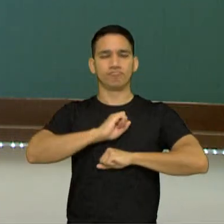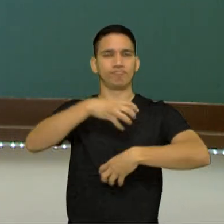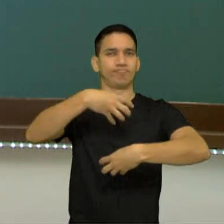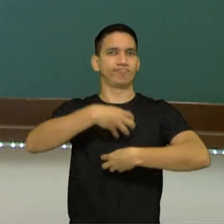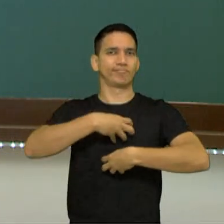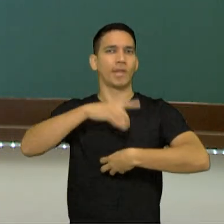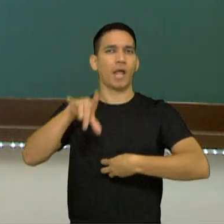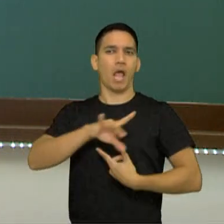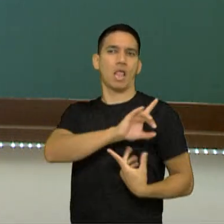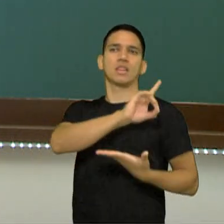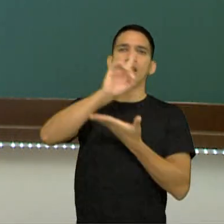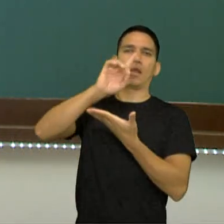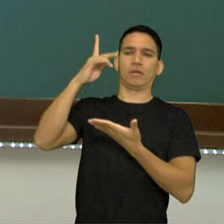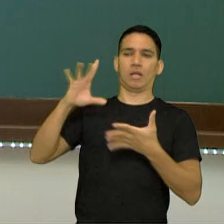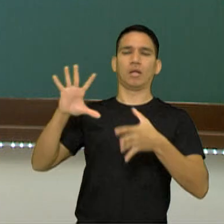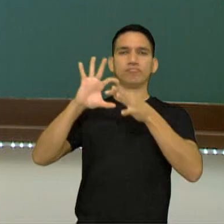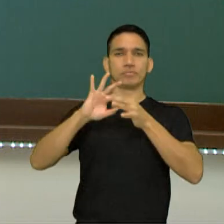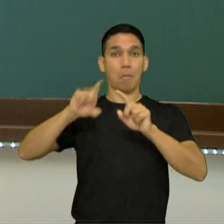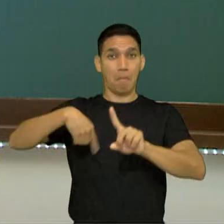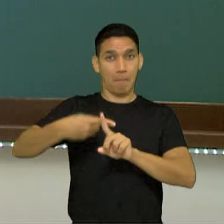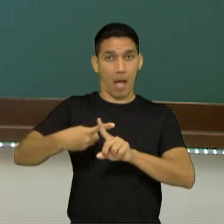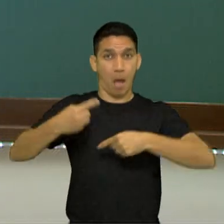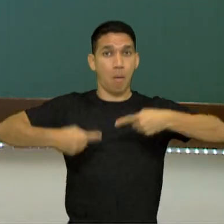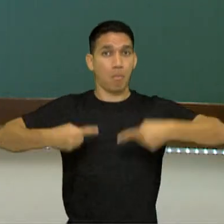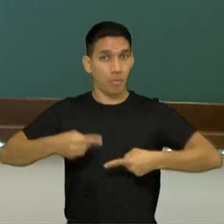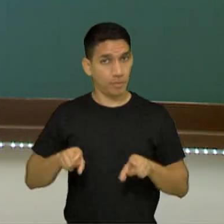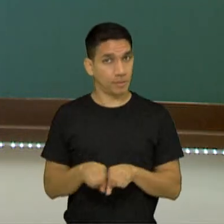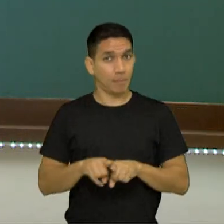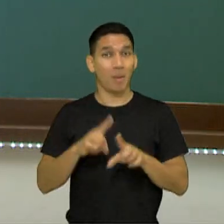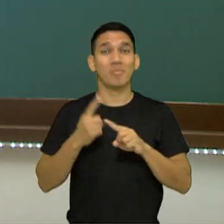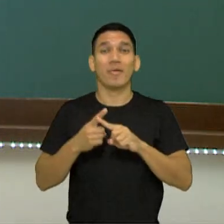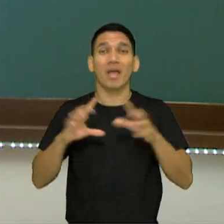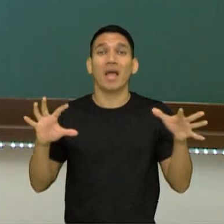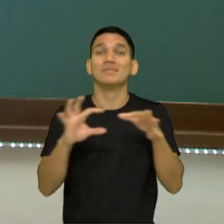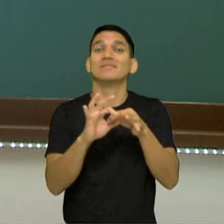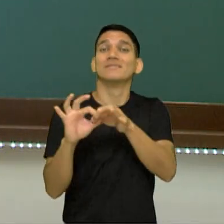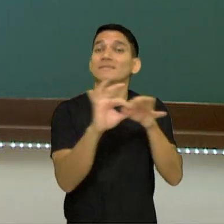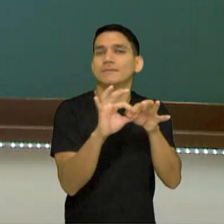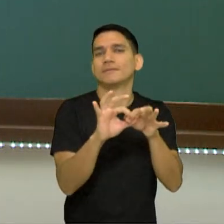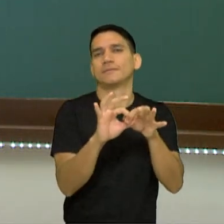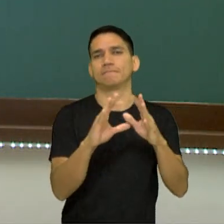poder político, porque ele está aliado ao poder da igreja. Entenderam?